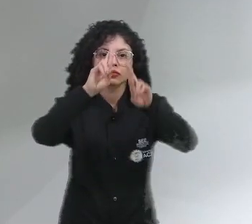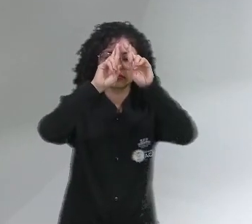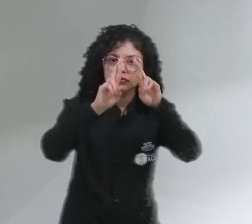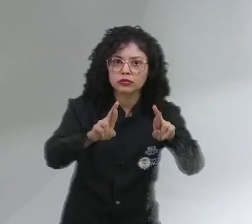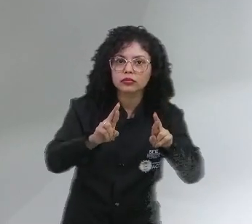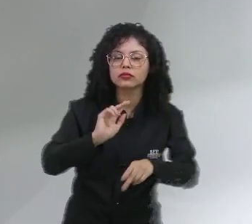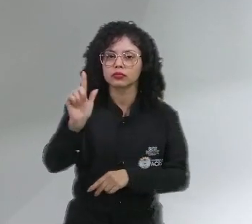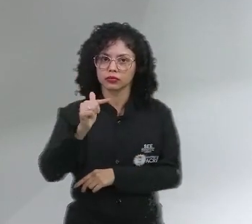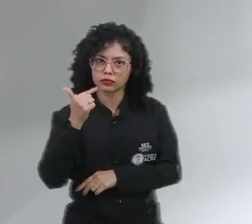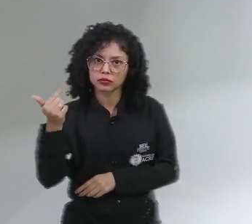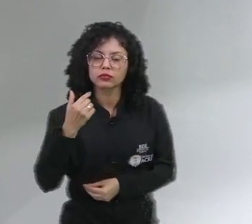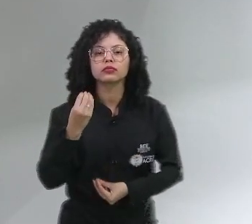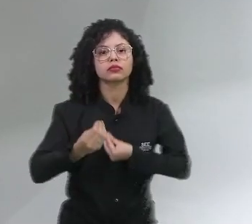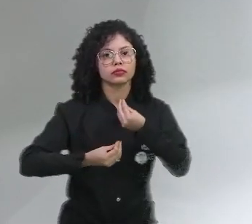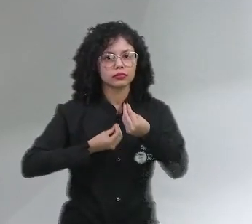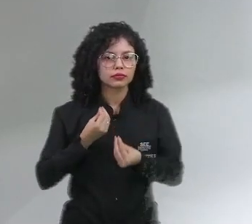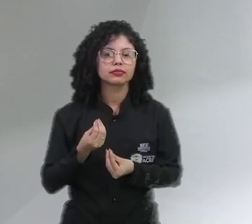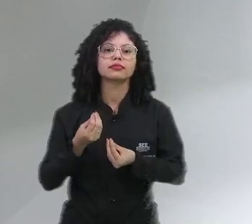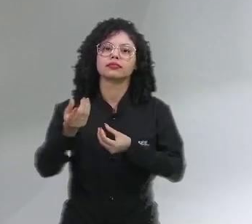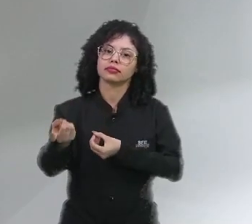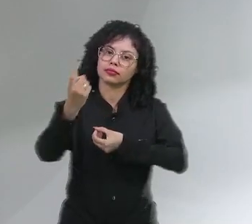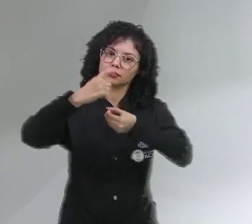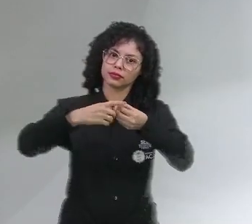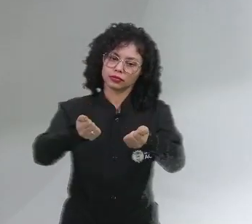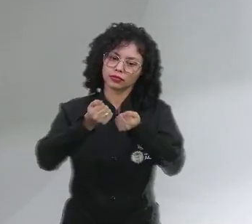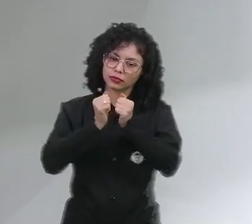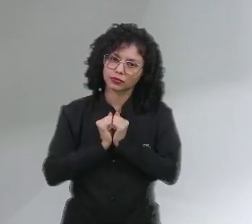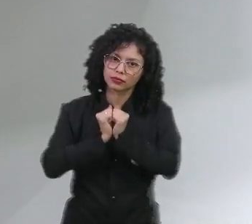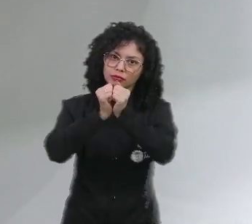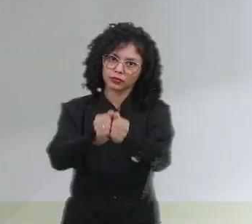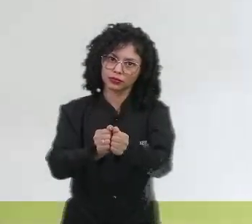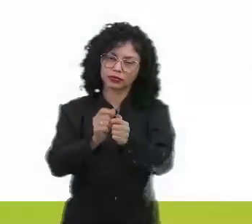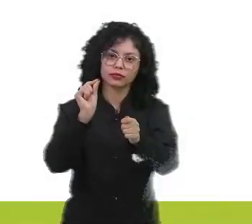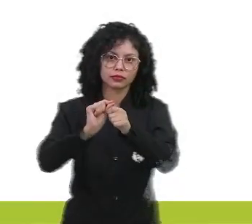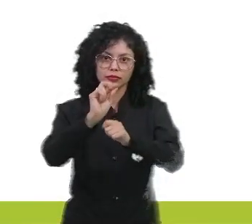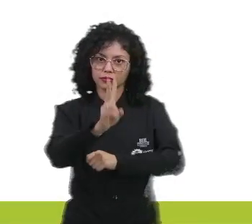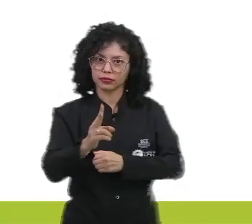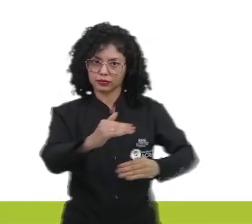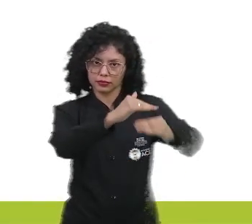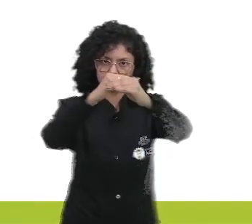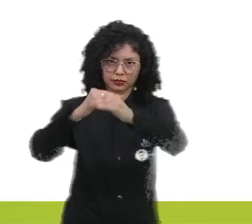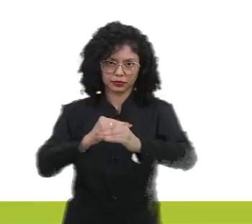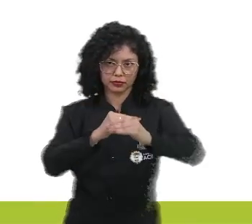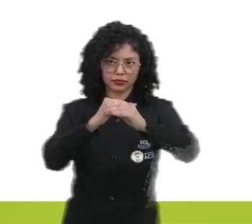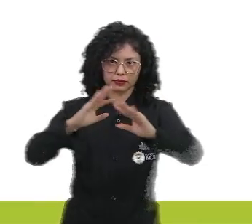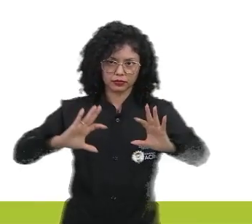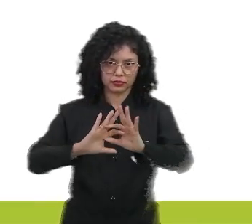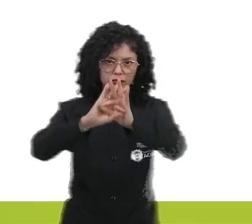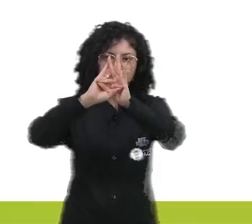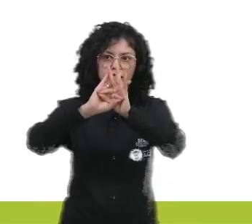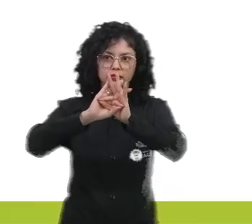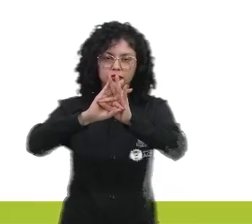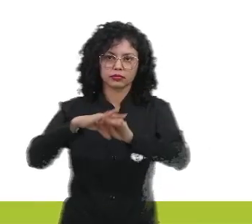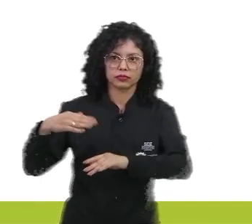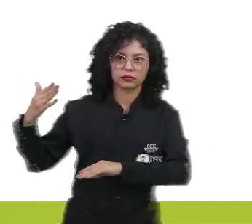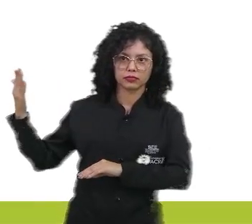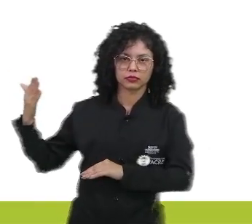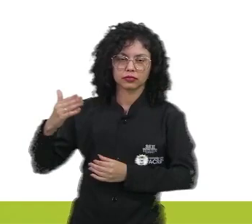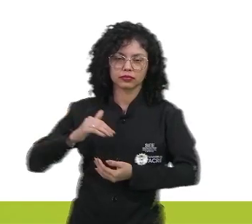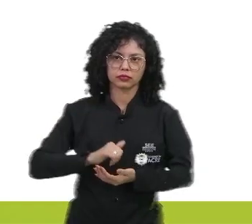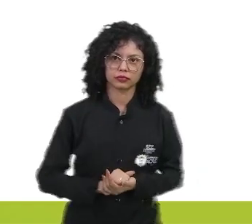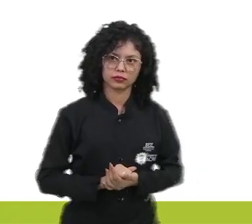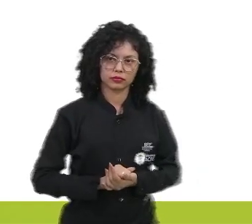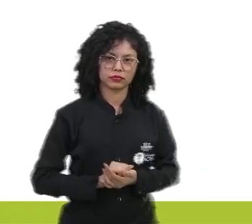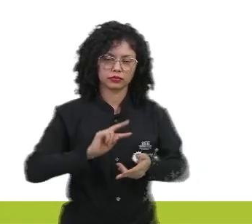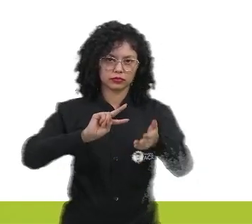respeito o outro e ele devolve isso. Temos aqui esses vínculos vínculos afetivos,